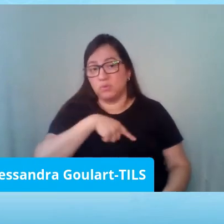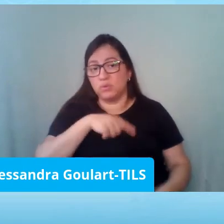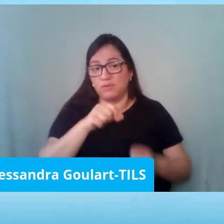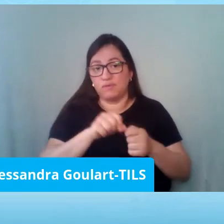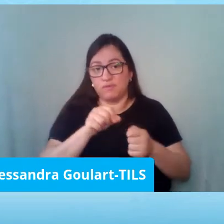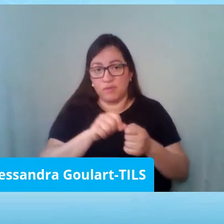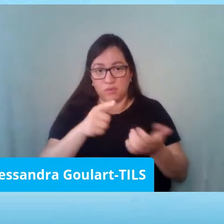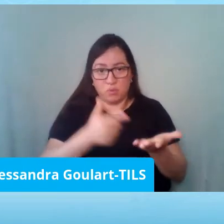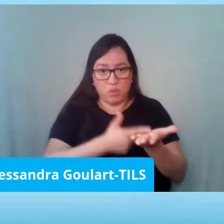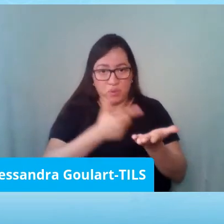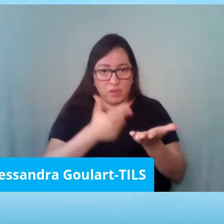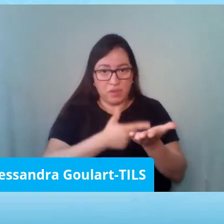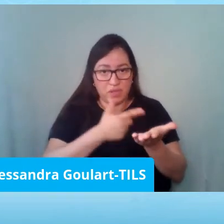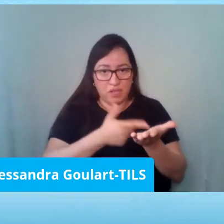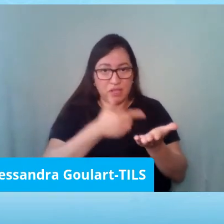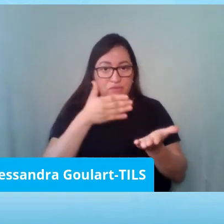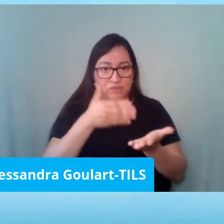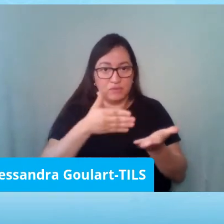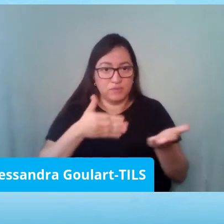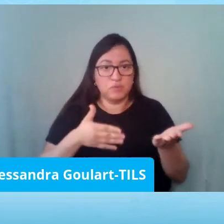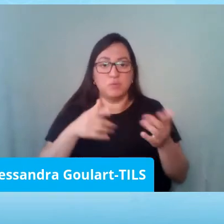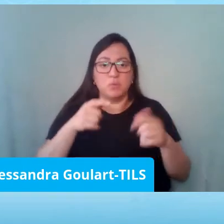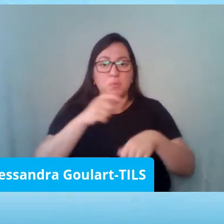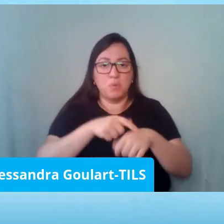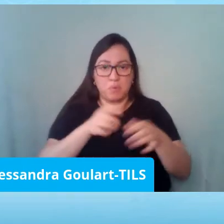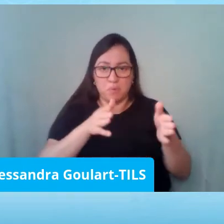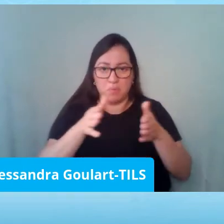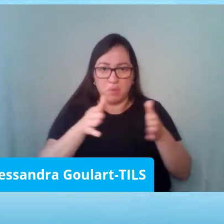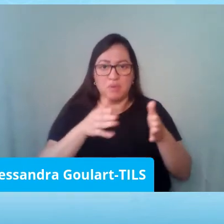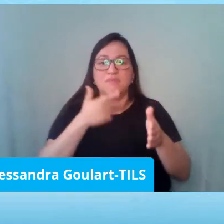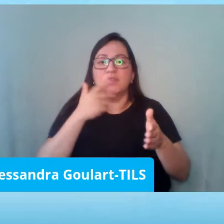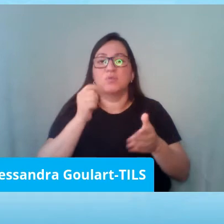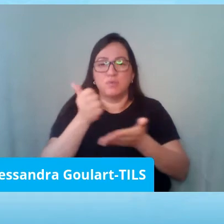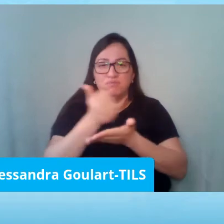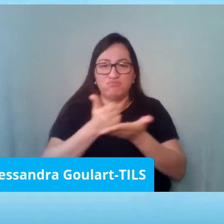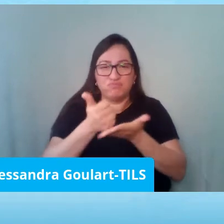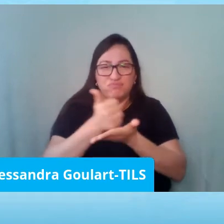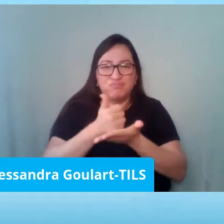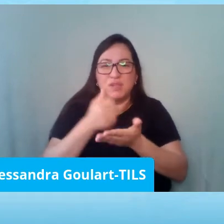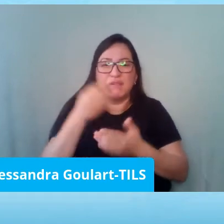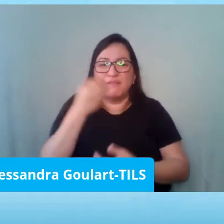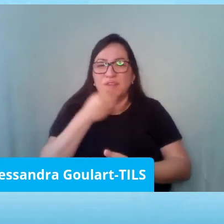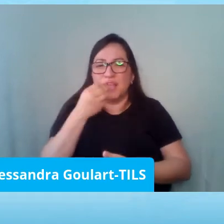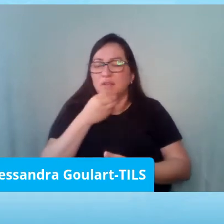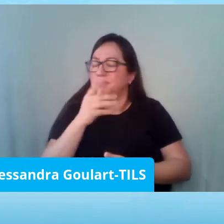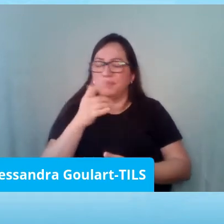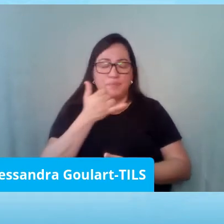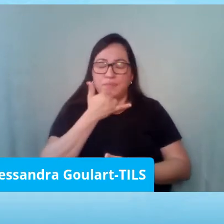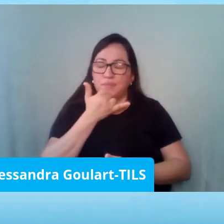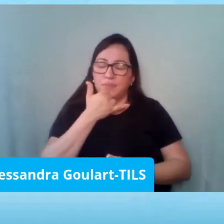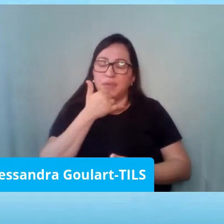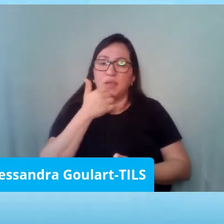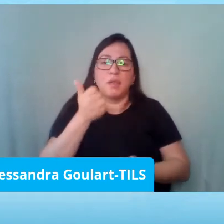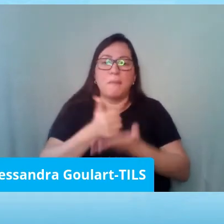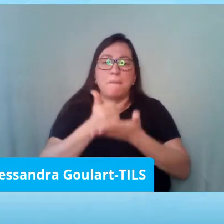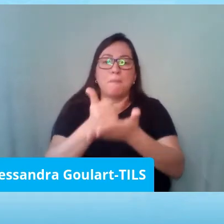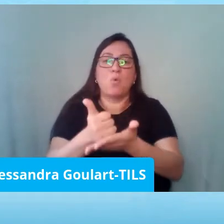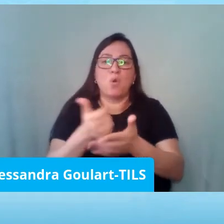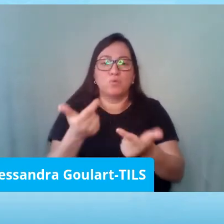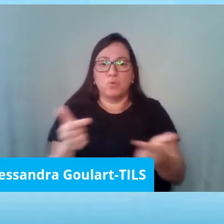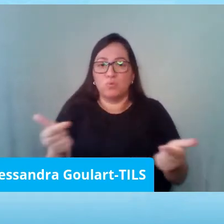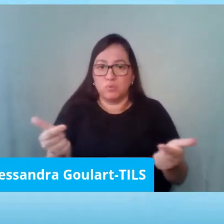guia também uma parte falando sobre as vulnerabilidades e barreiras de acesso, tanto ao pré-natal quanto às estratégias de